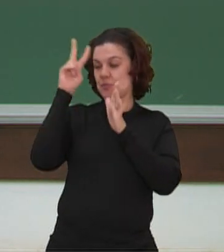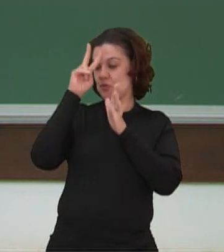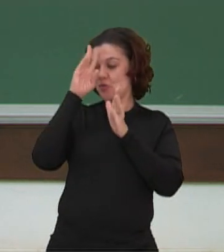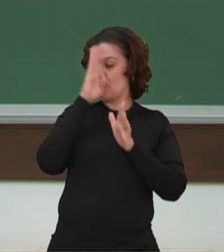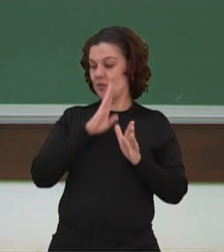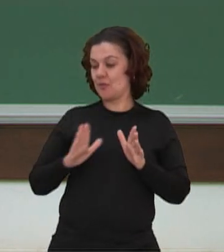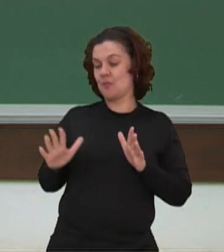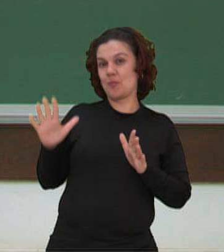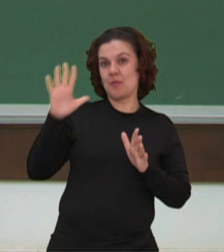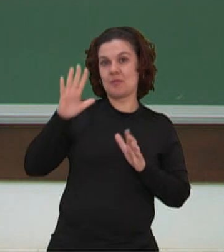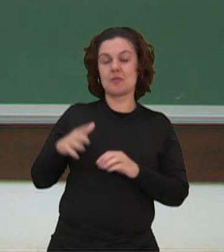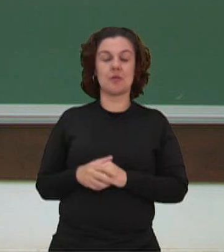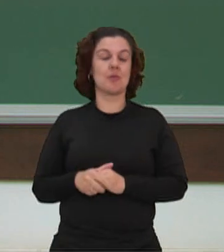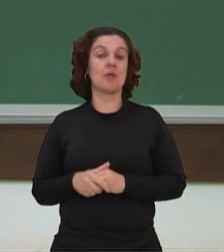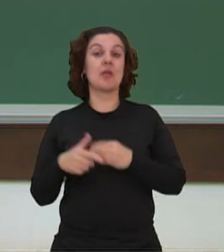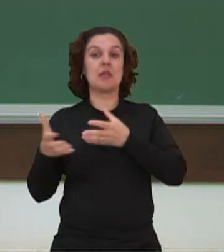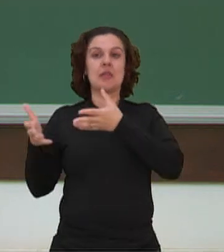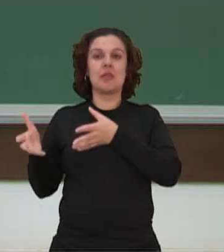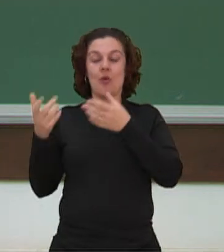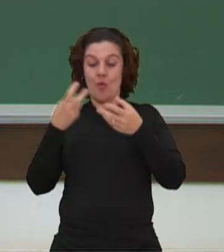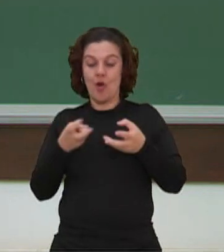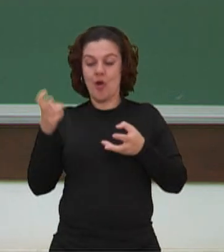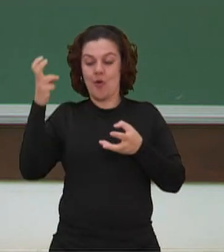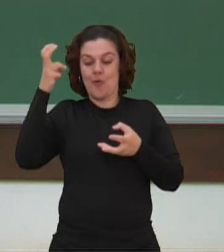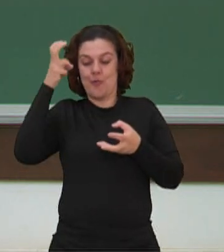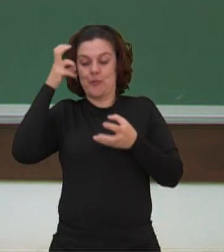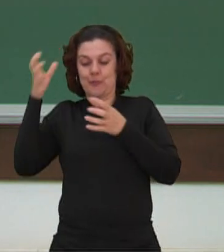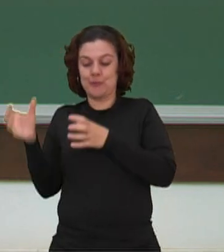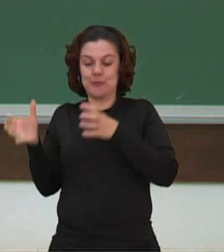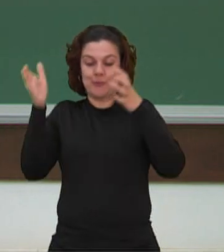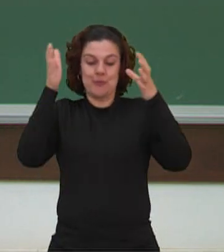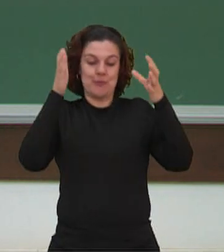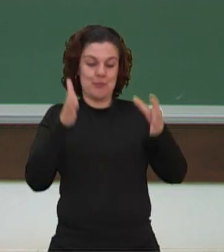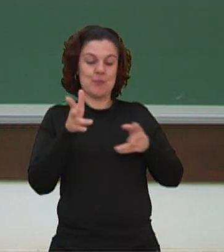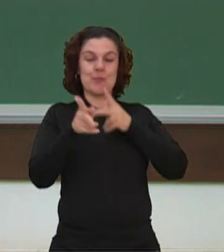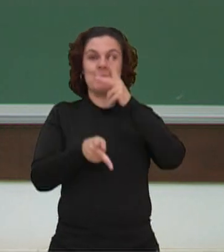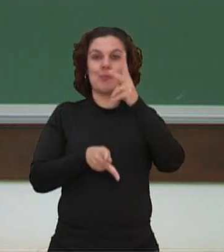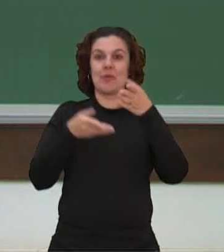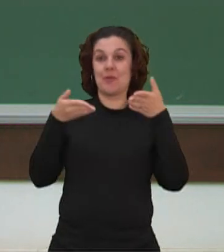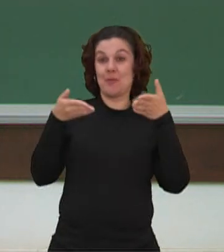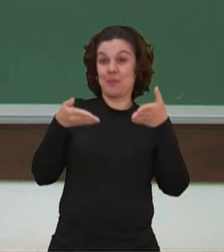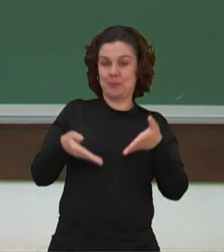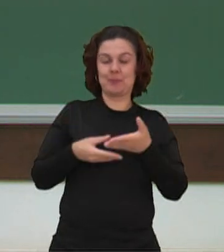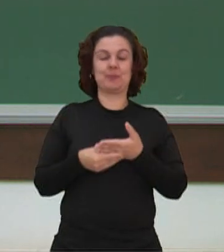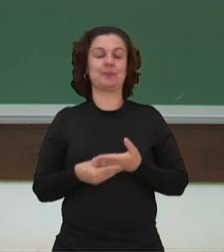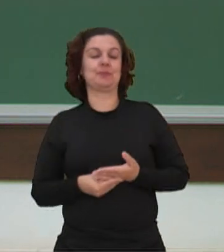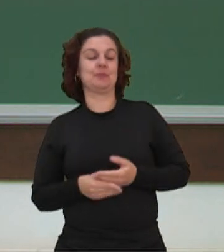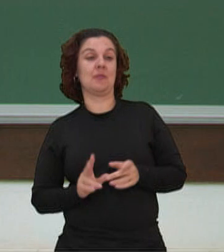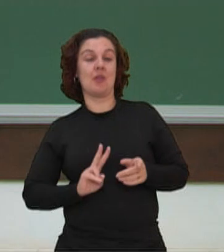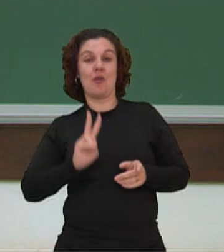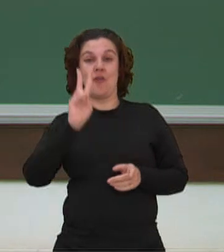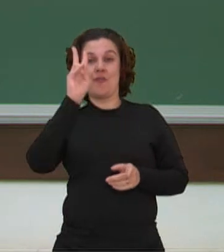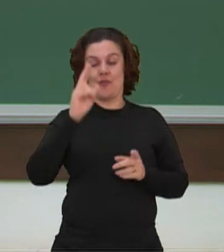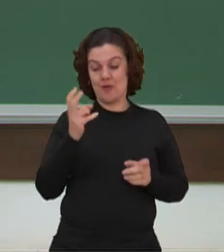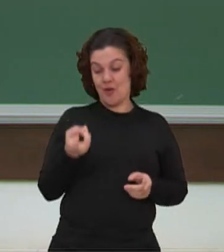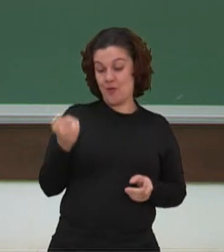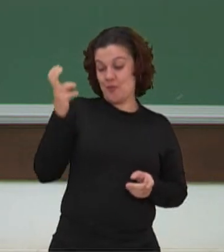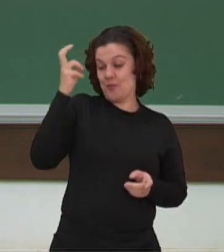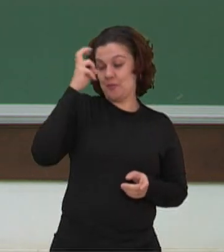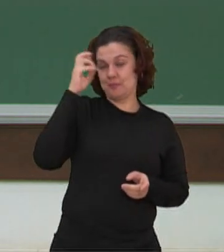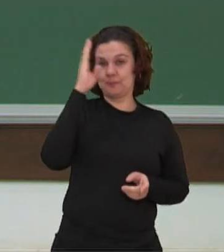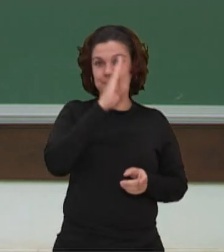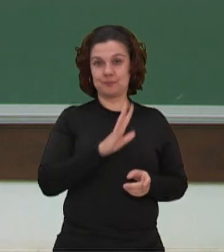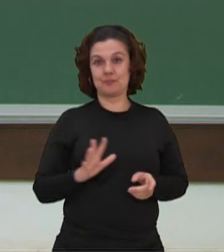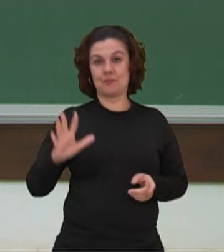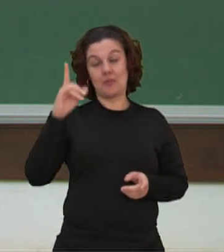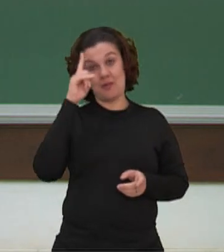do Brasil. Então a ideia de trazer a cultura para essa população, então. Então, valorizar a cultura nacional,